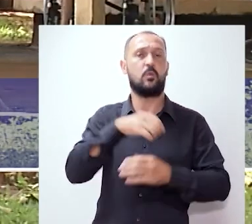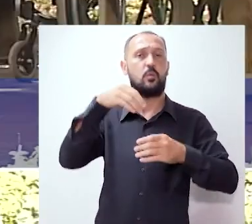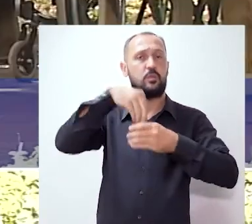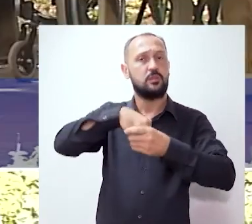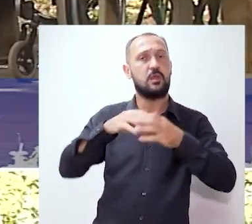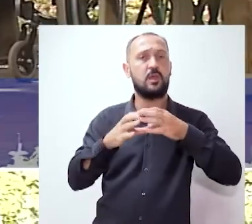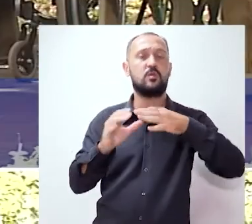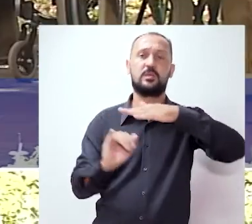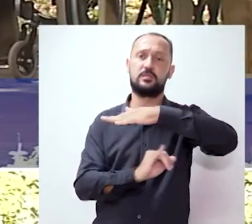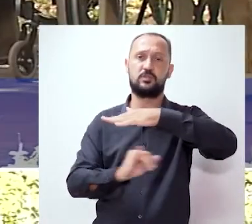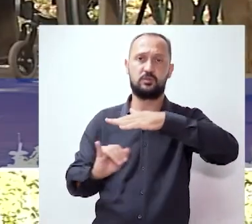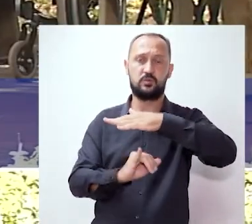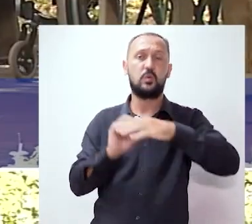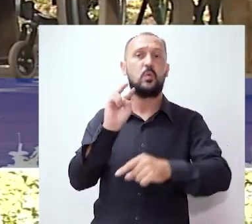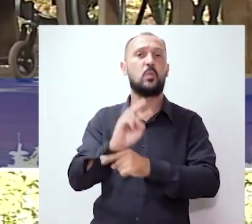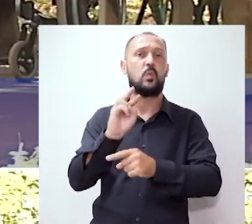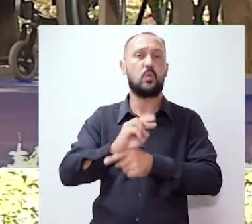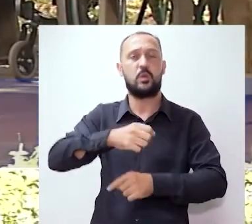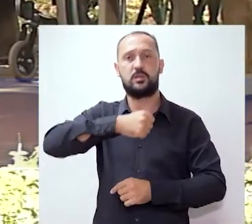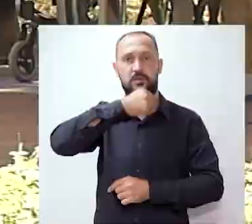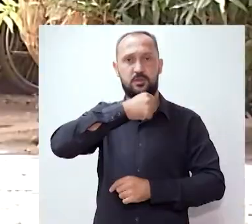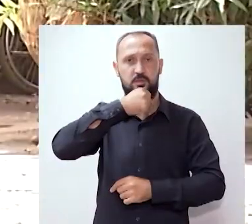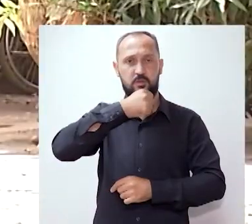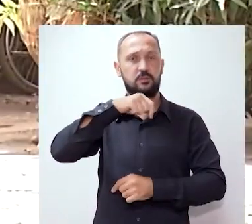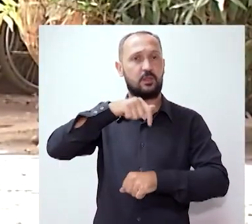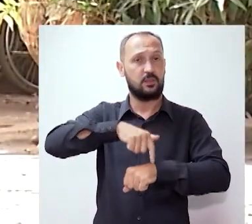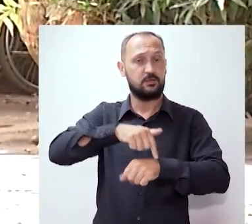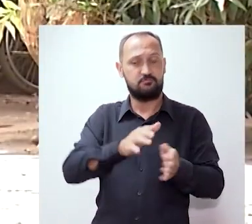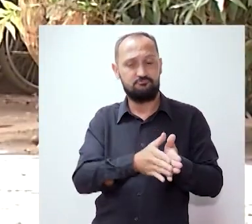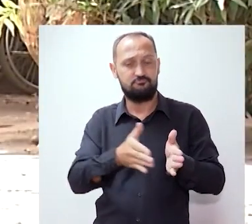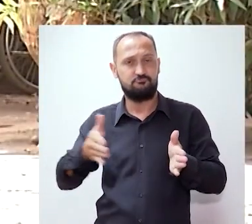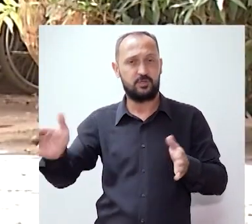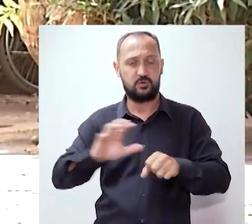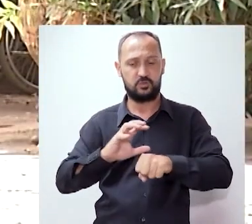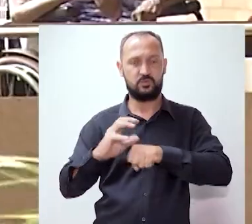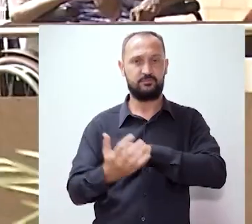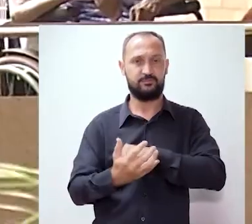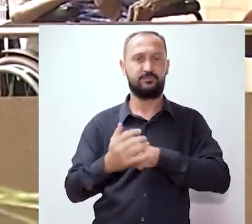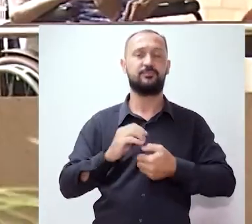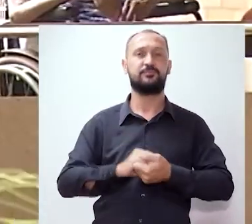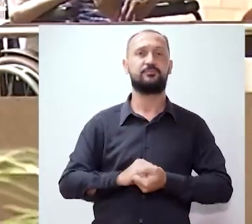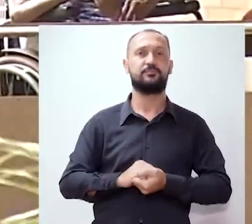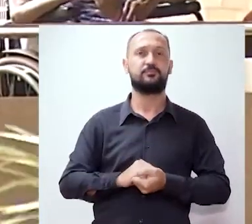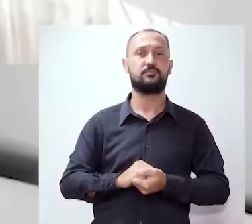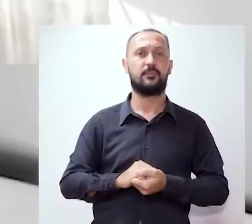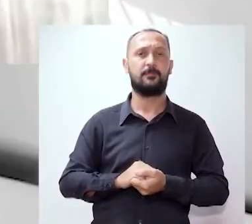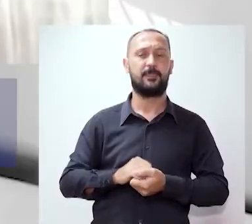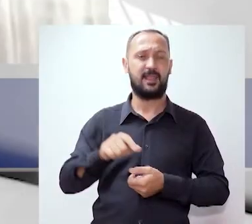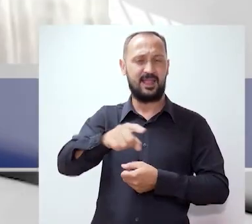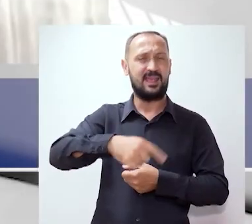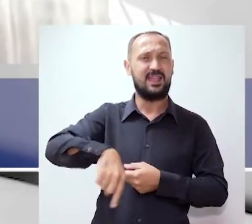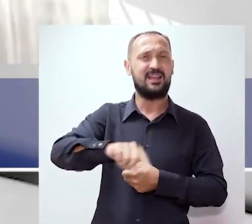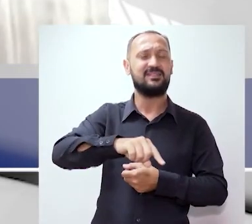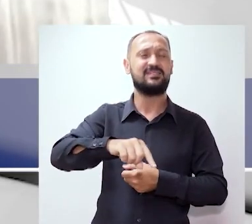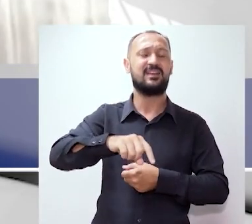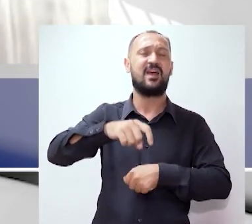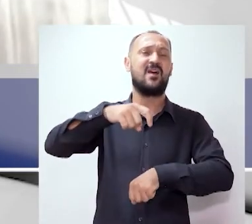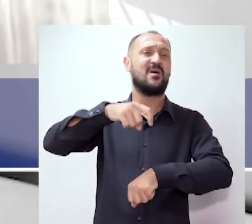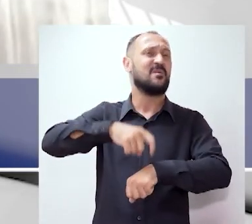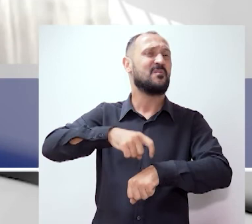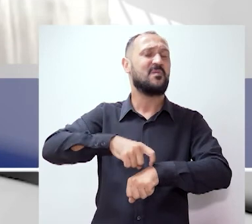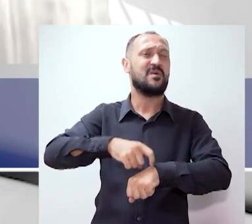em instituições de longa permanência para idosos durante o período da pandemia da Covid-19. Aquelas que estão